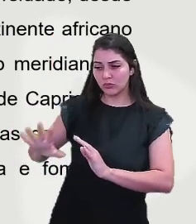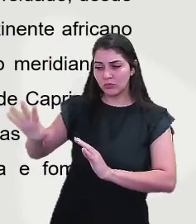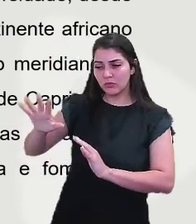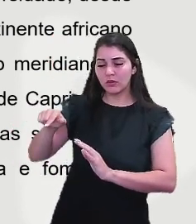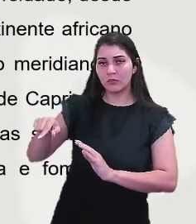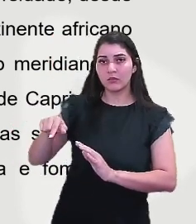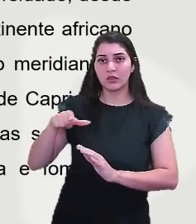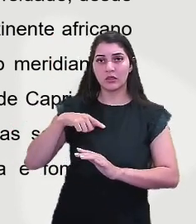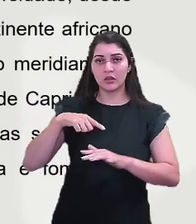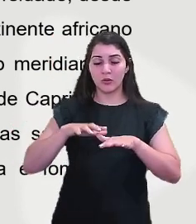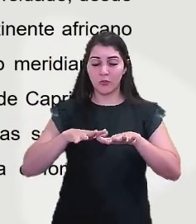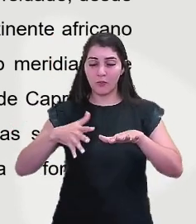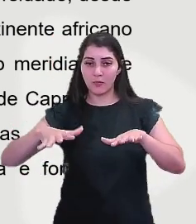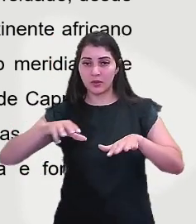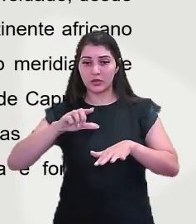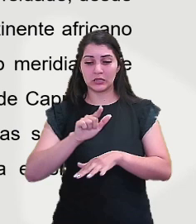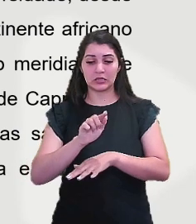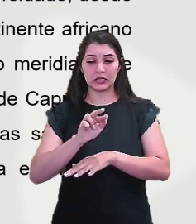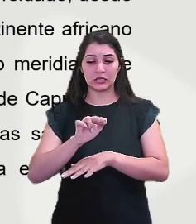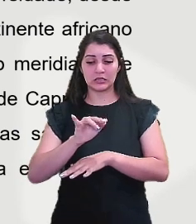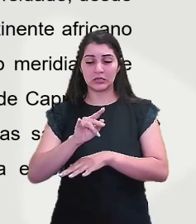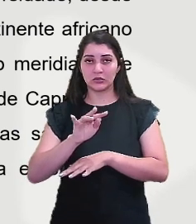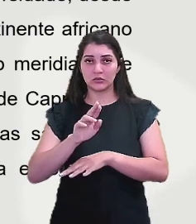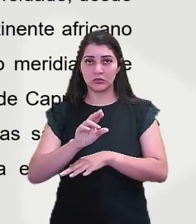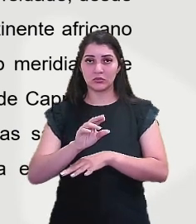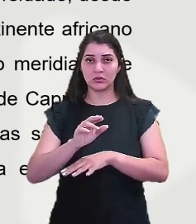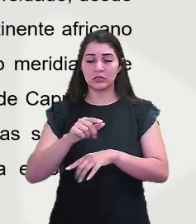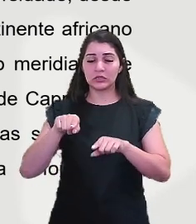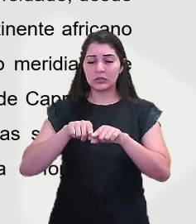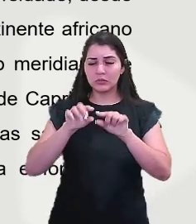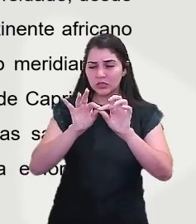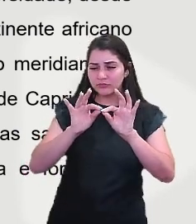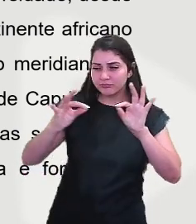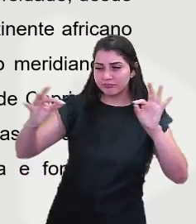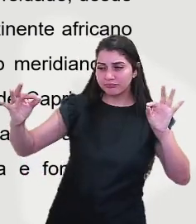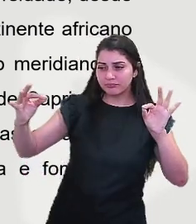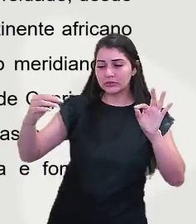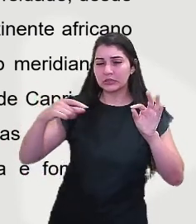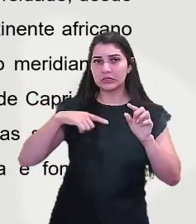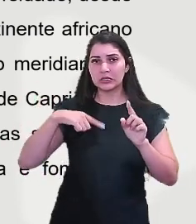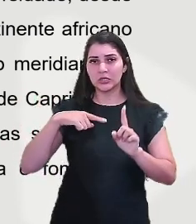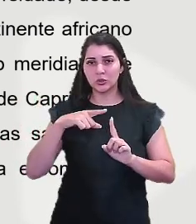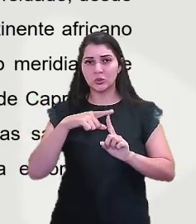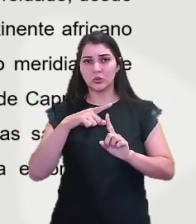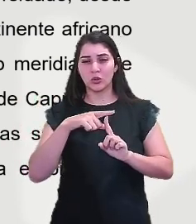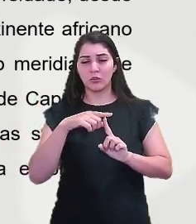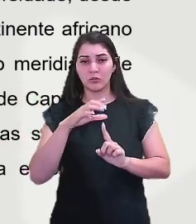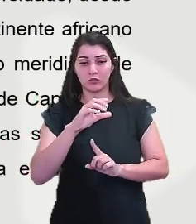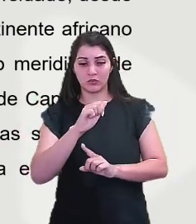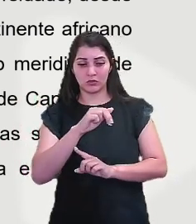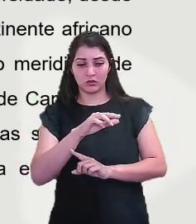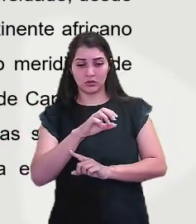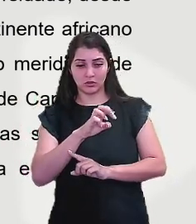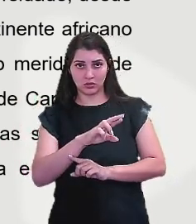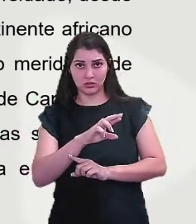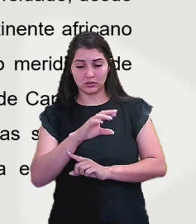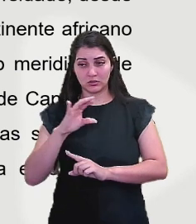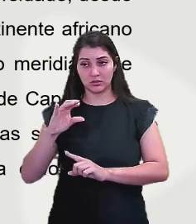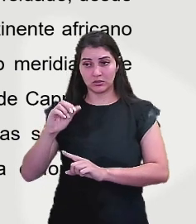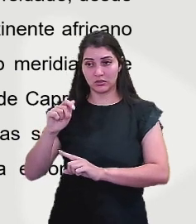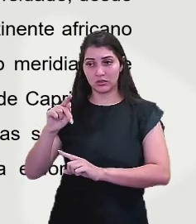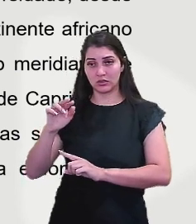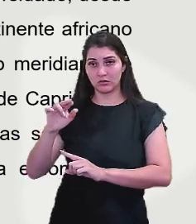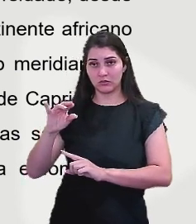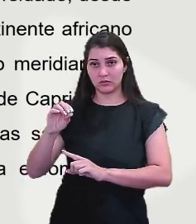pelo meridiano de Greenwich, pela linha do Equador e pelos trópicos de Câncer e de Capricórnio. Embora apresente uma